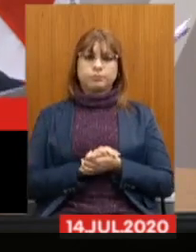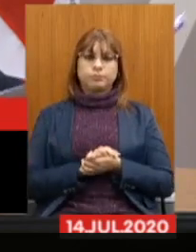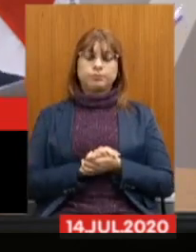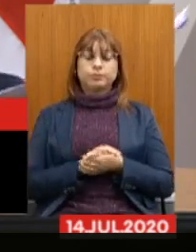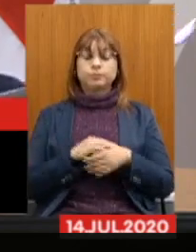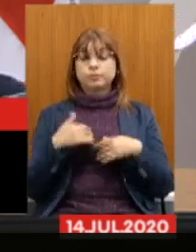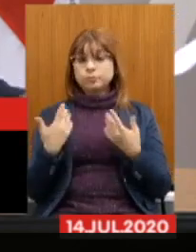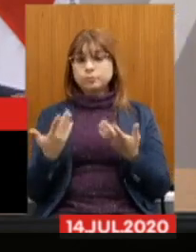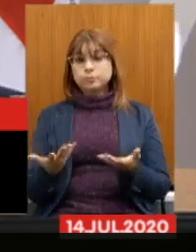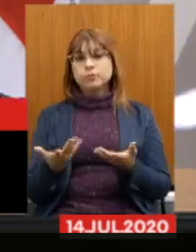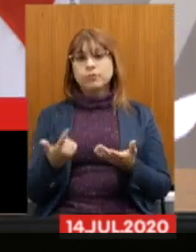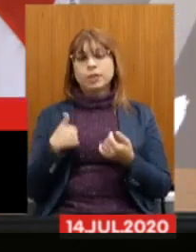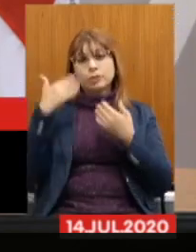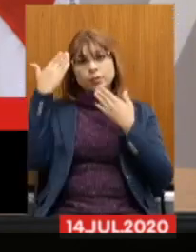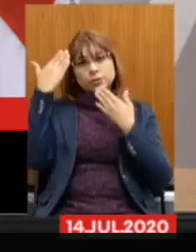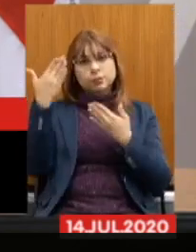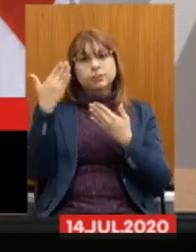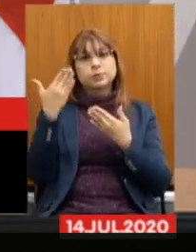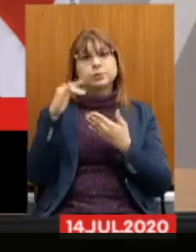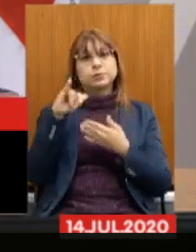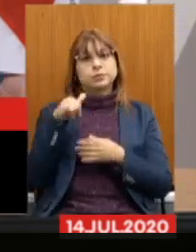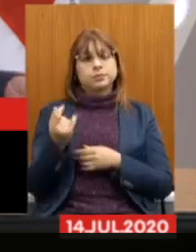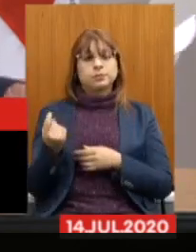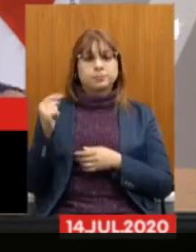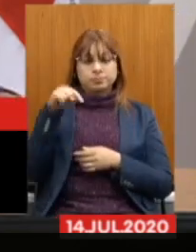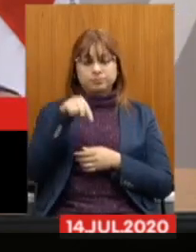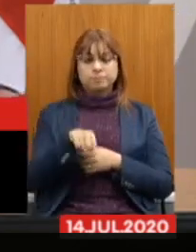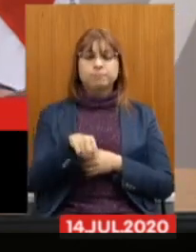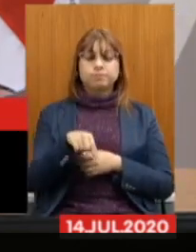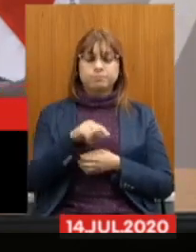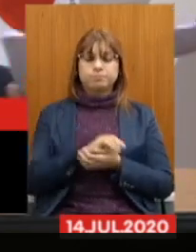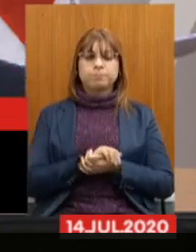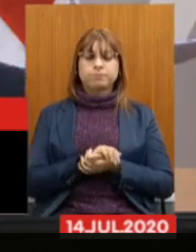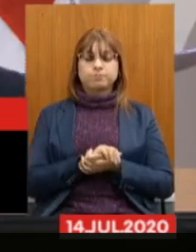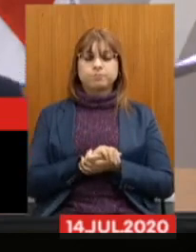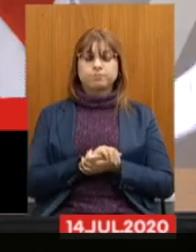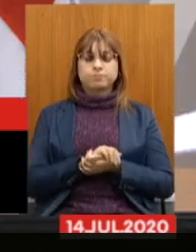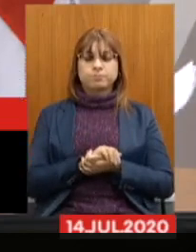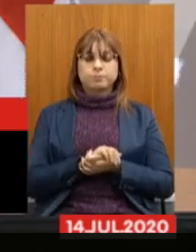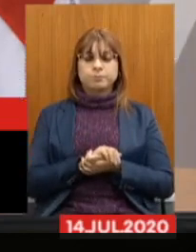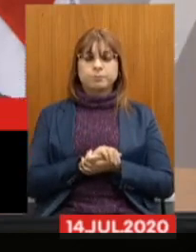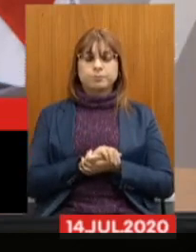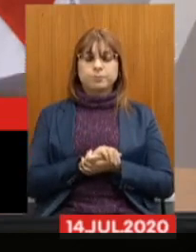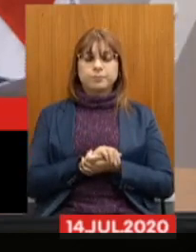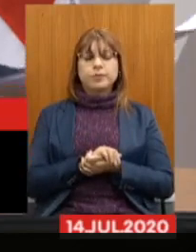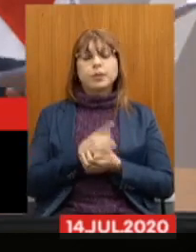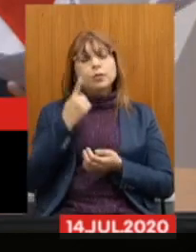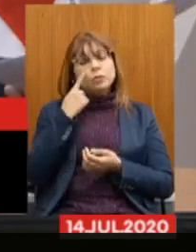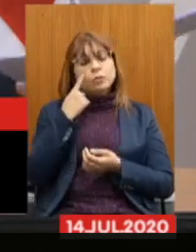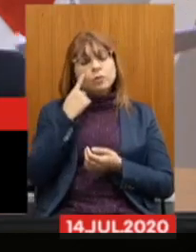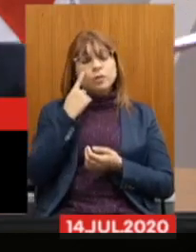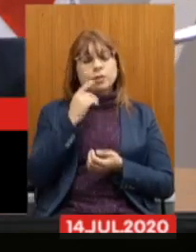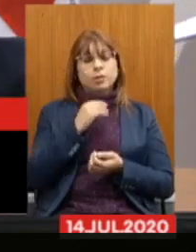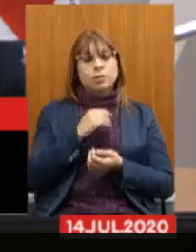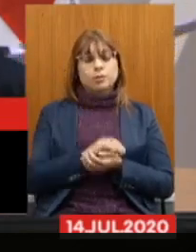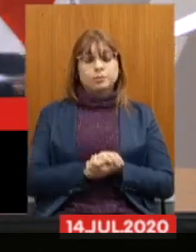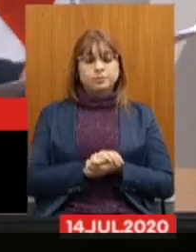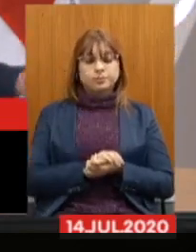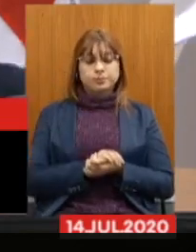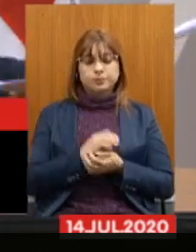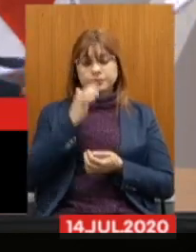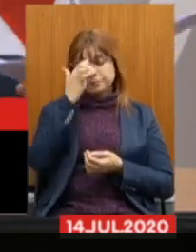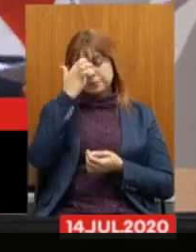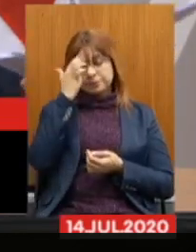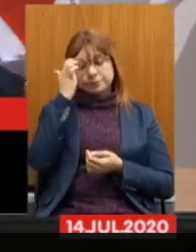Então, com isso, eu agradeço a oportunidade de aqui estar e vamos ver se teremos mais um pouco